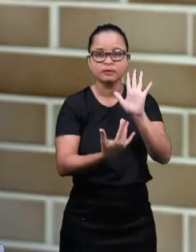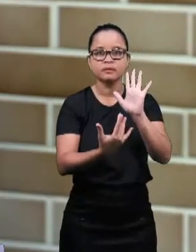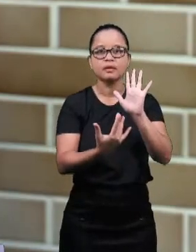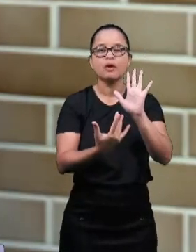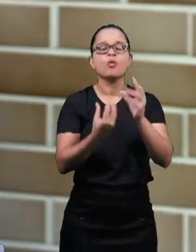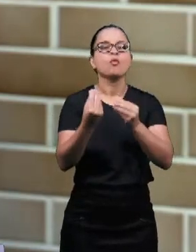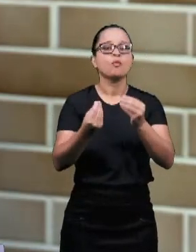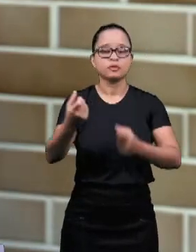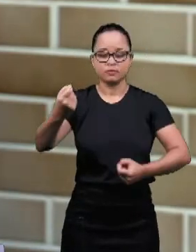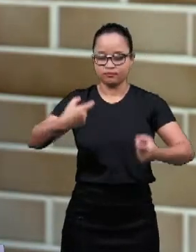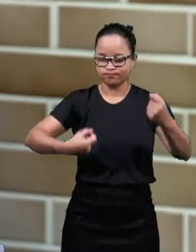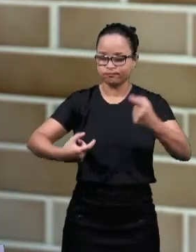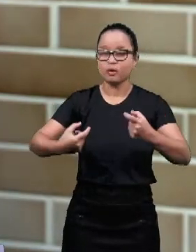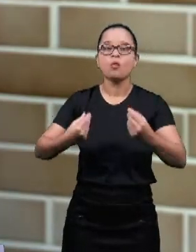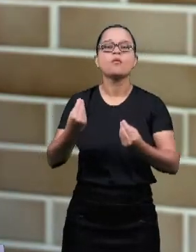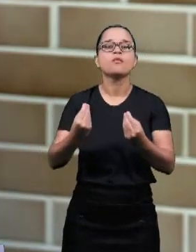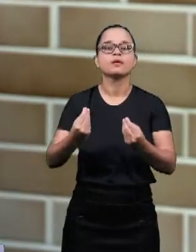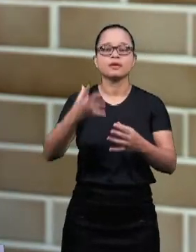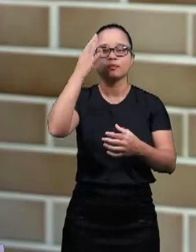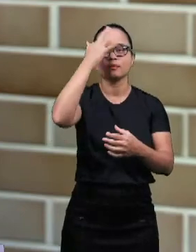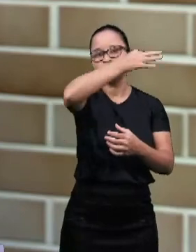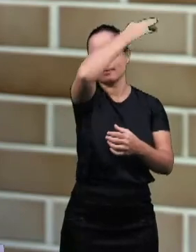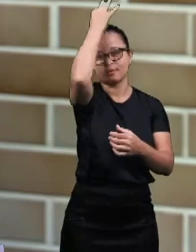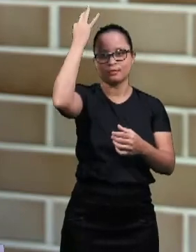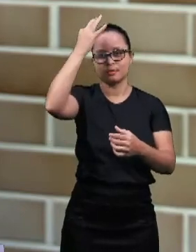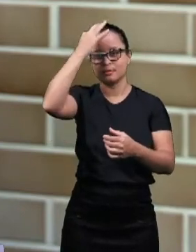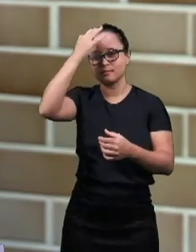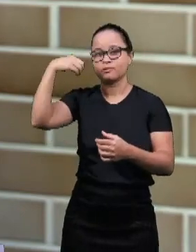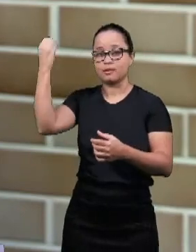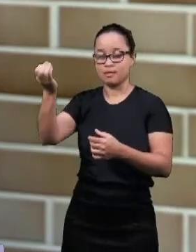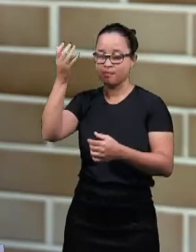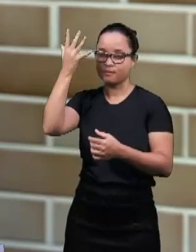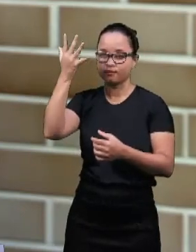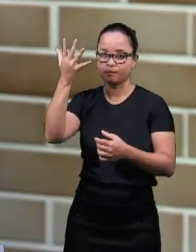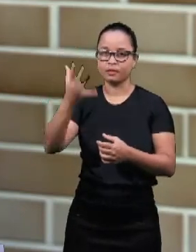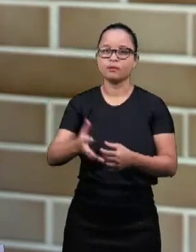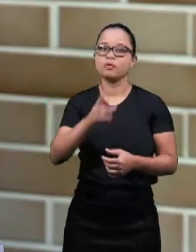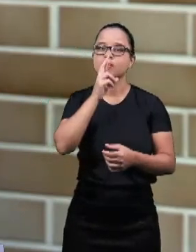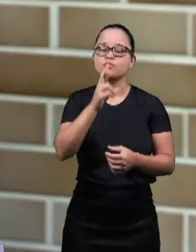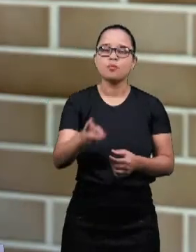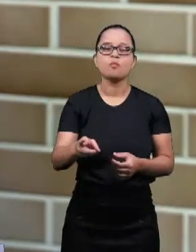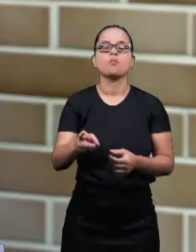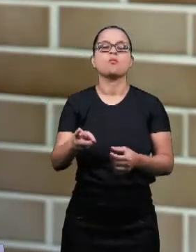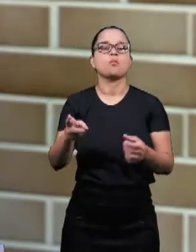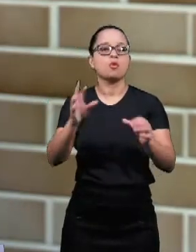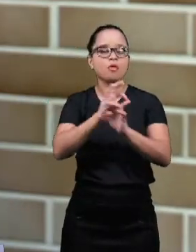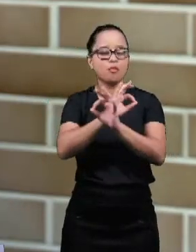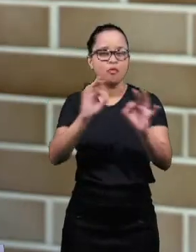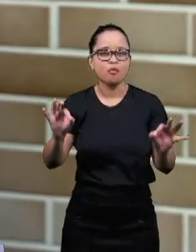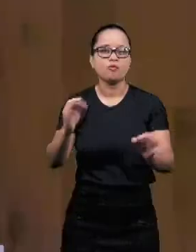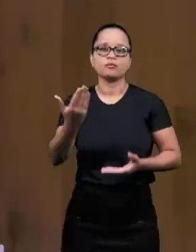que revela a palavra. Foram respostas muito completas dos nossos irmãos, graças